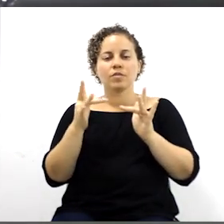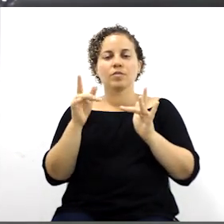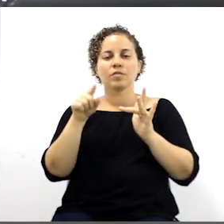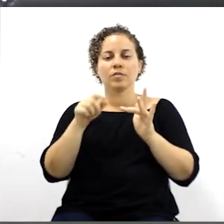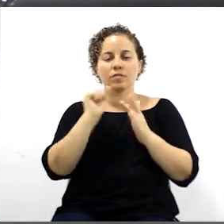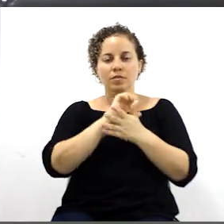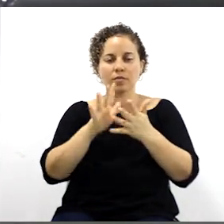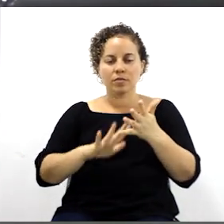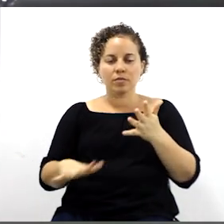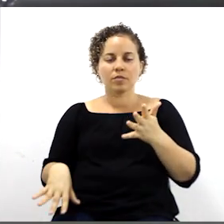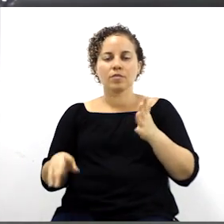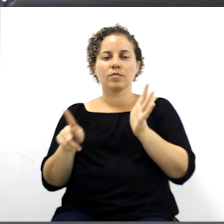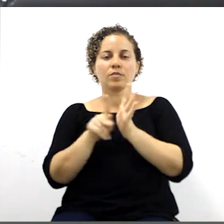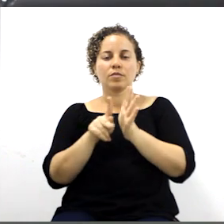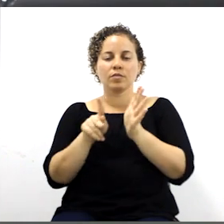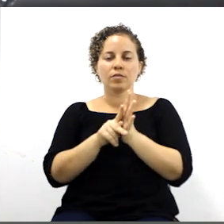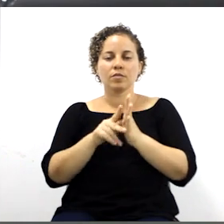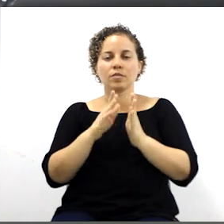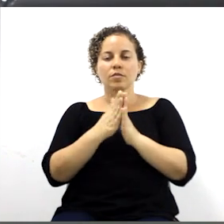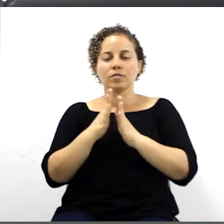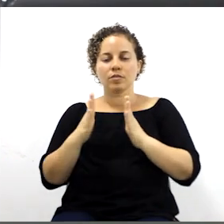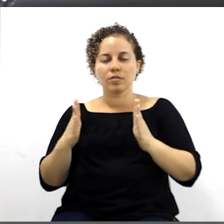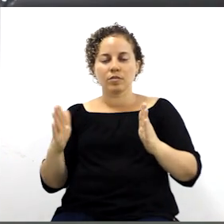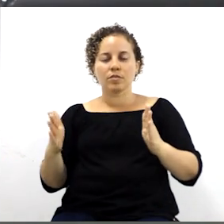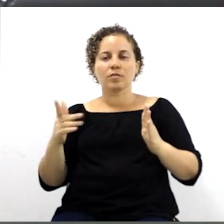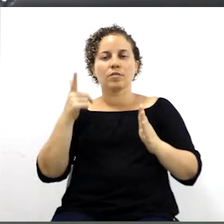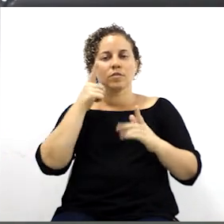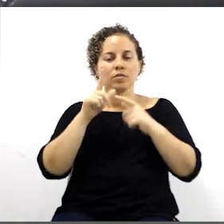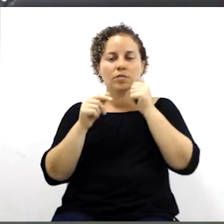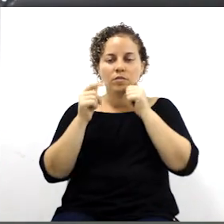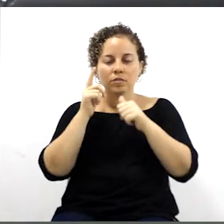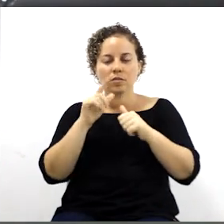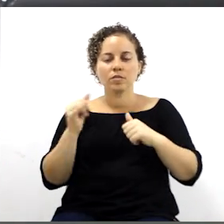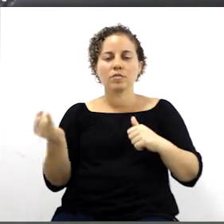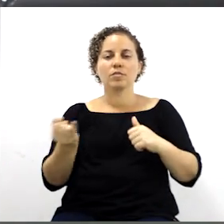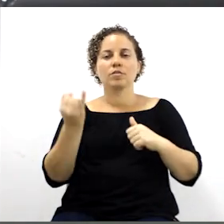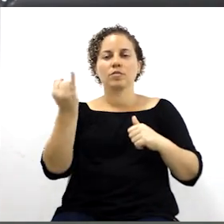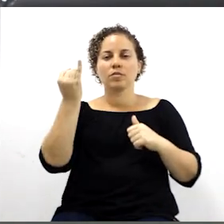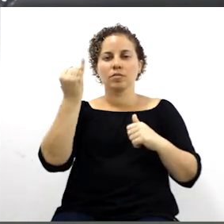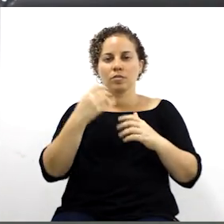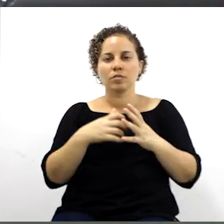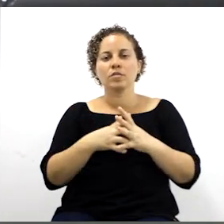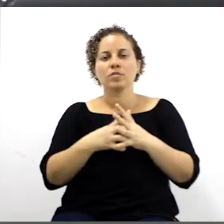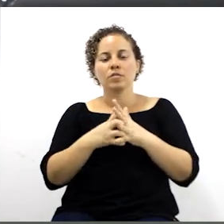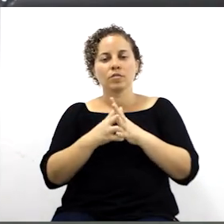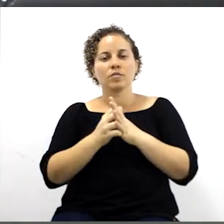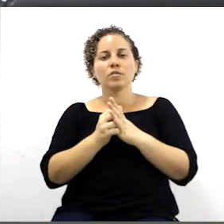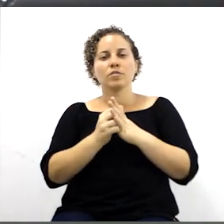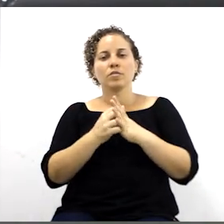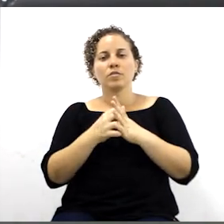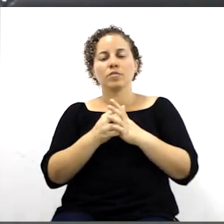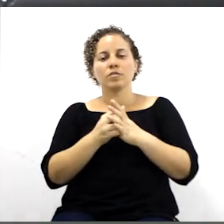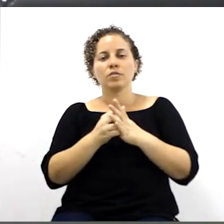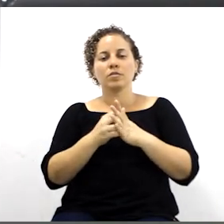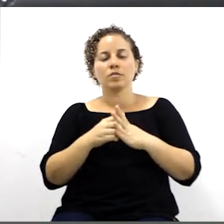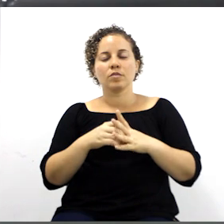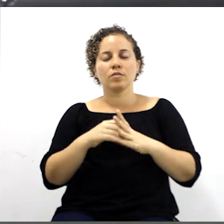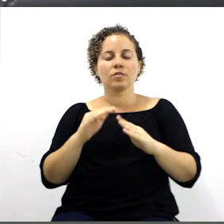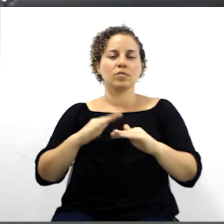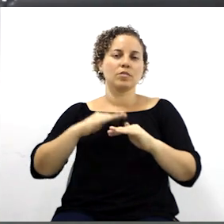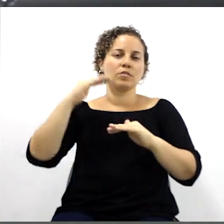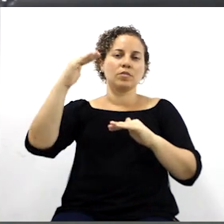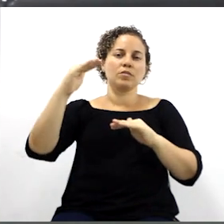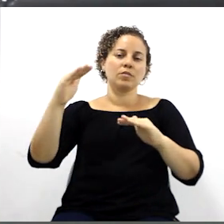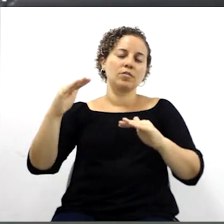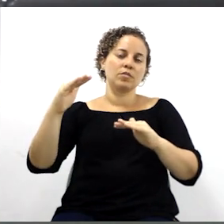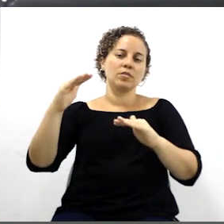atividade sempre numa atividade onde a biblioteca ganhe relevância, ela se sobressaia, enfim, e que ela possa criar